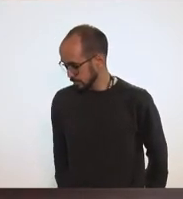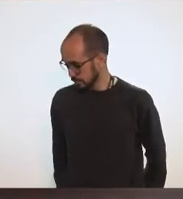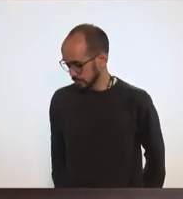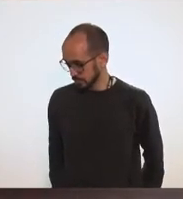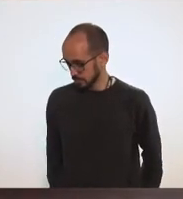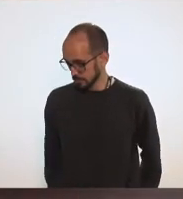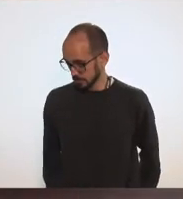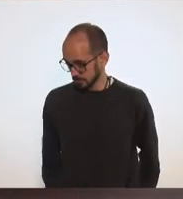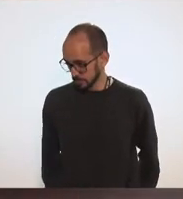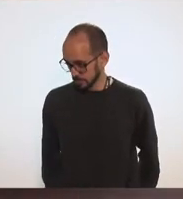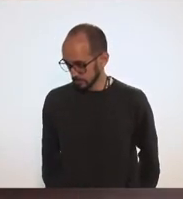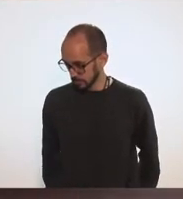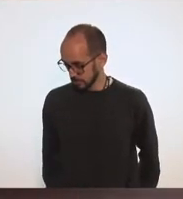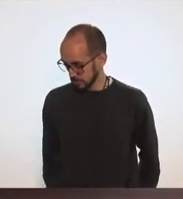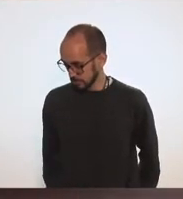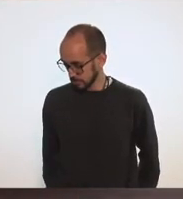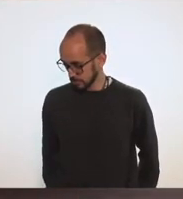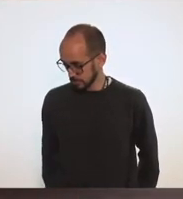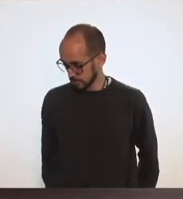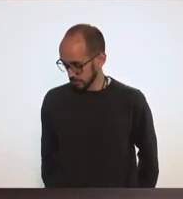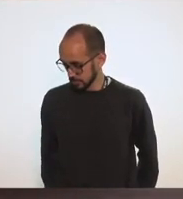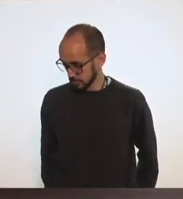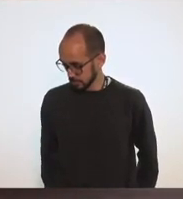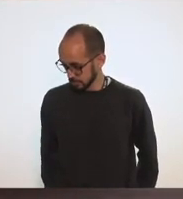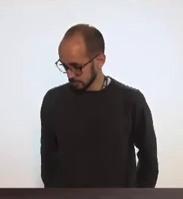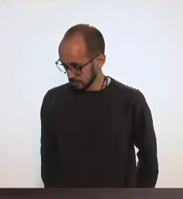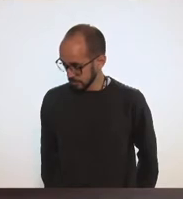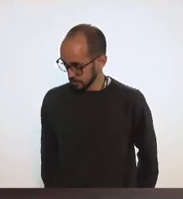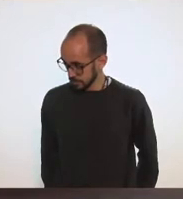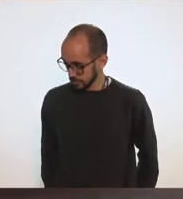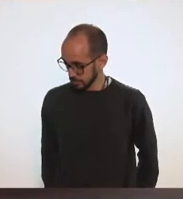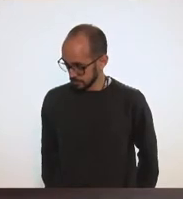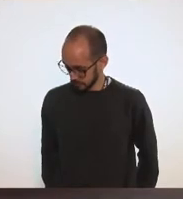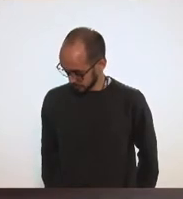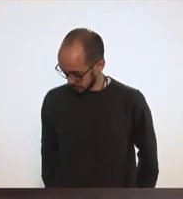entender como foi essa conclusão